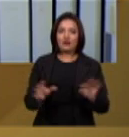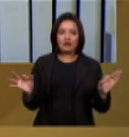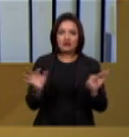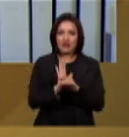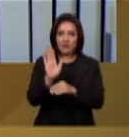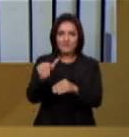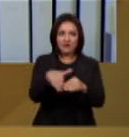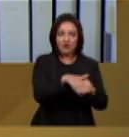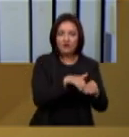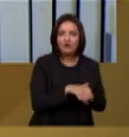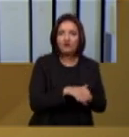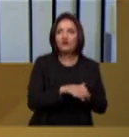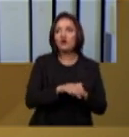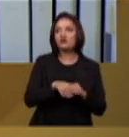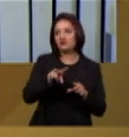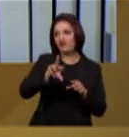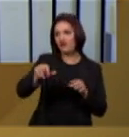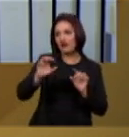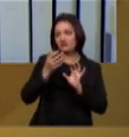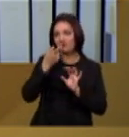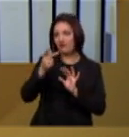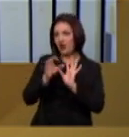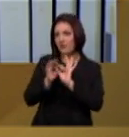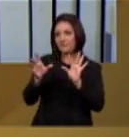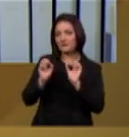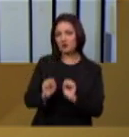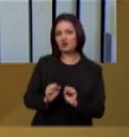após, então, o voto do ministro Ricardo Lewandowski.